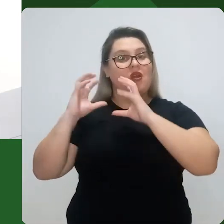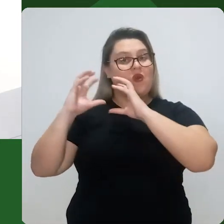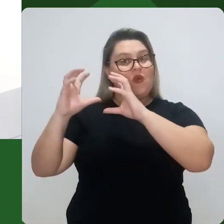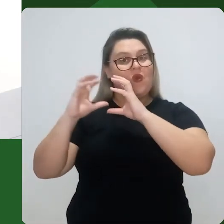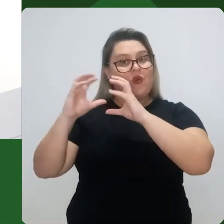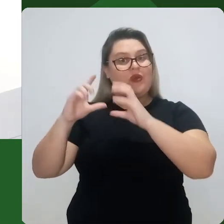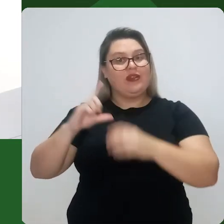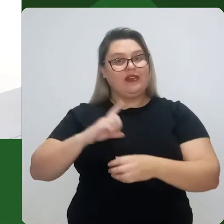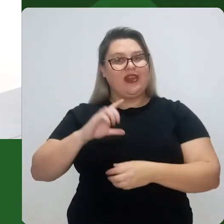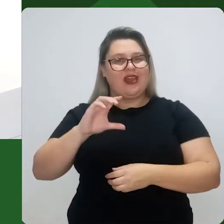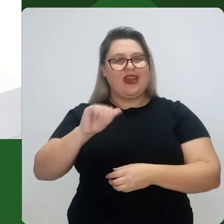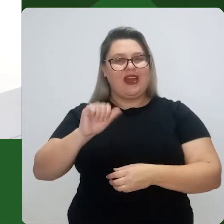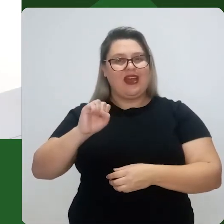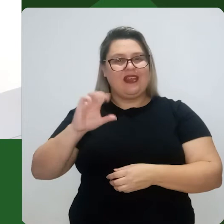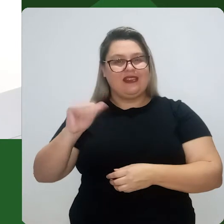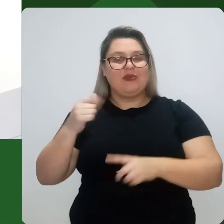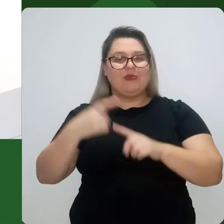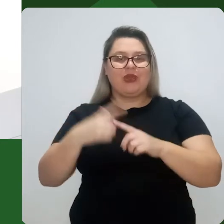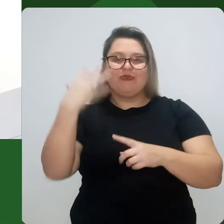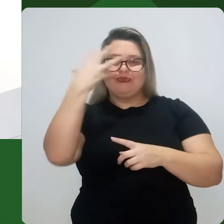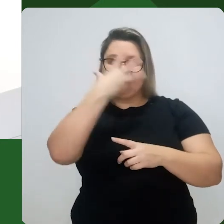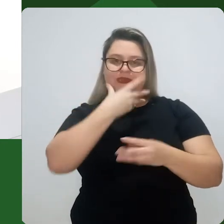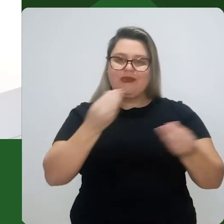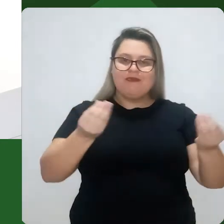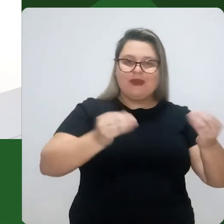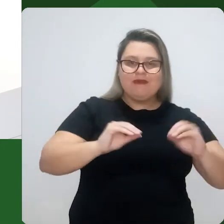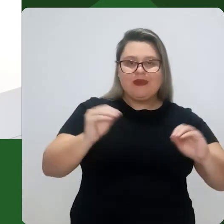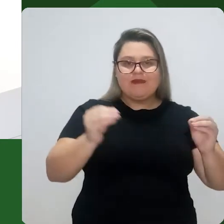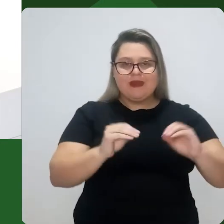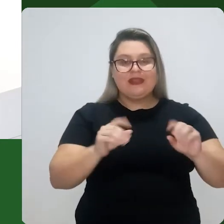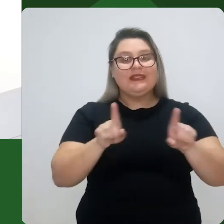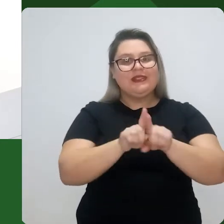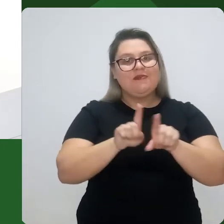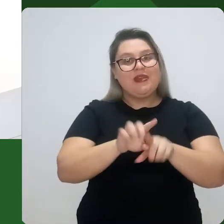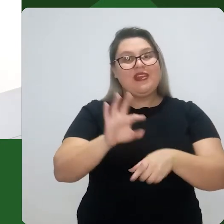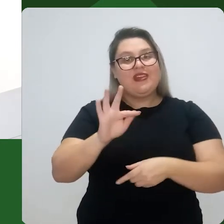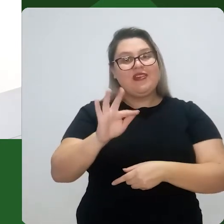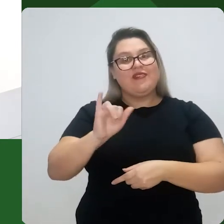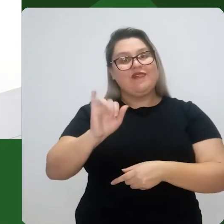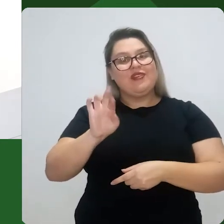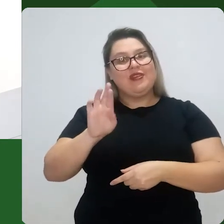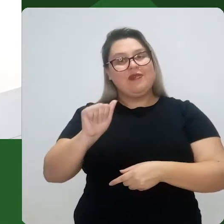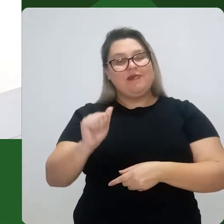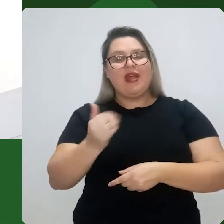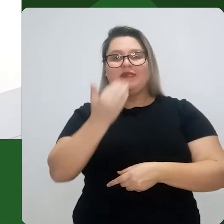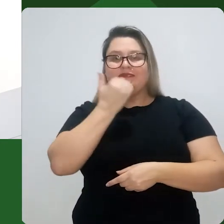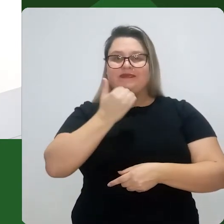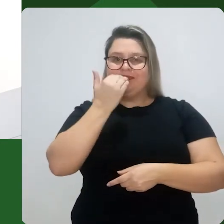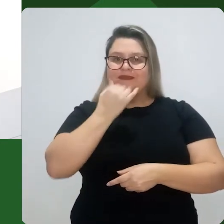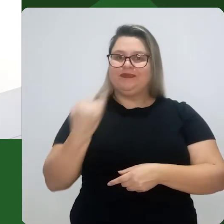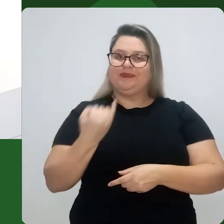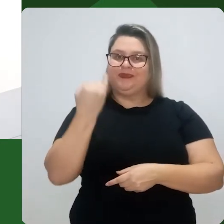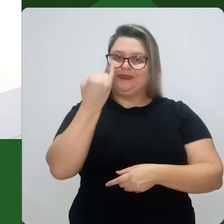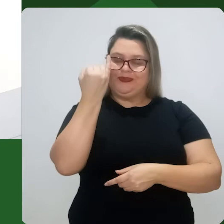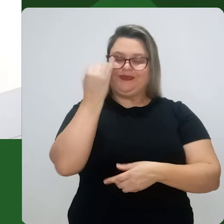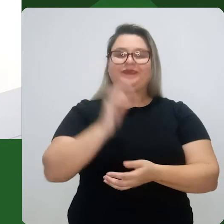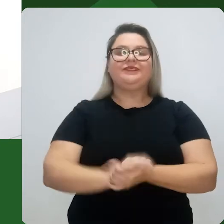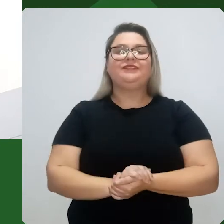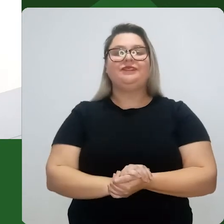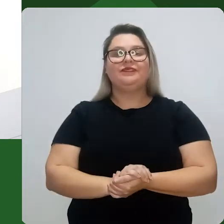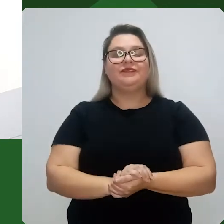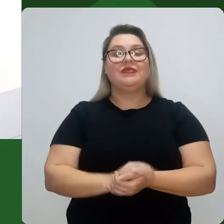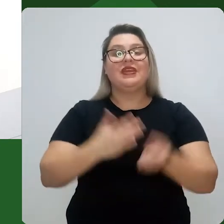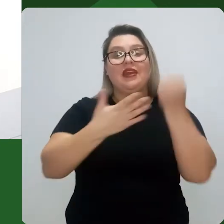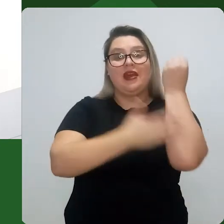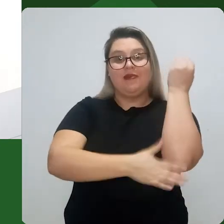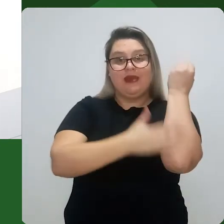do coco por questão estética e além de acrescentar fibra à preparação. E